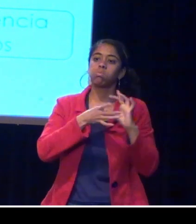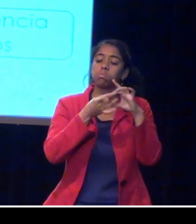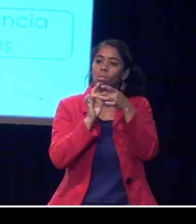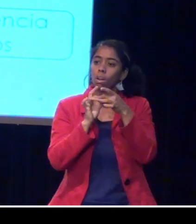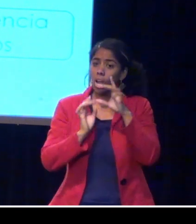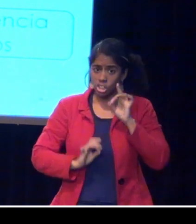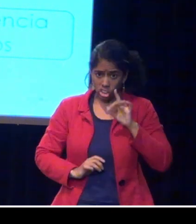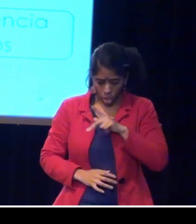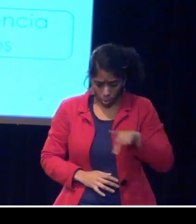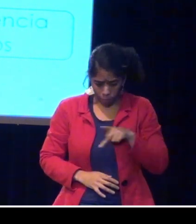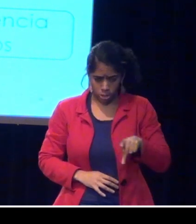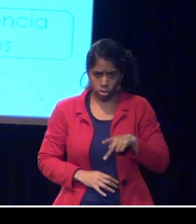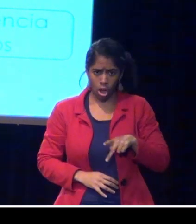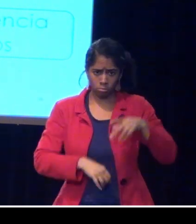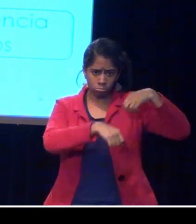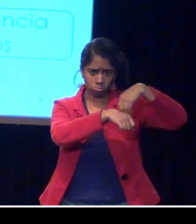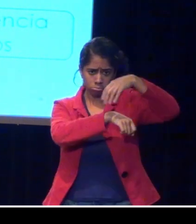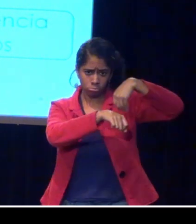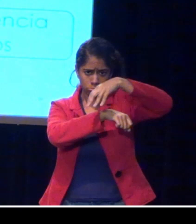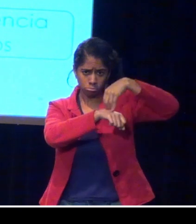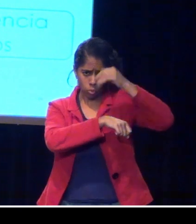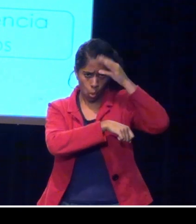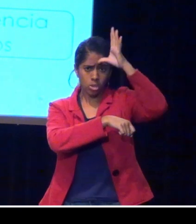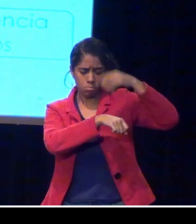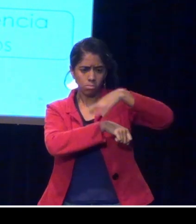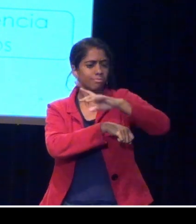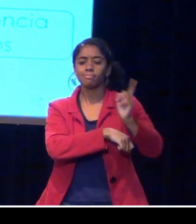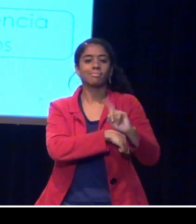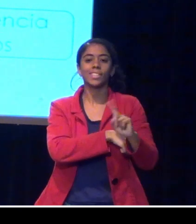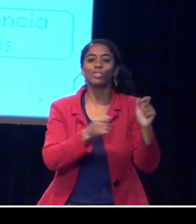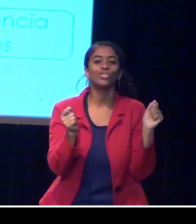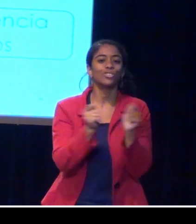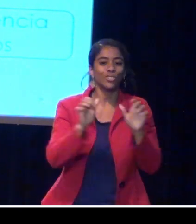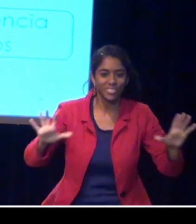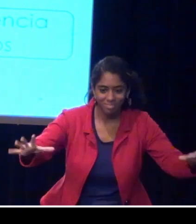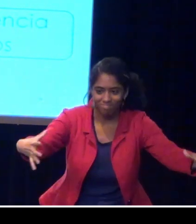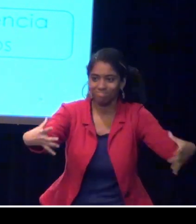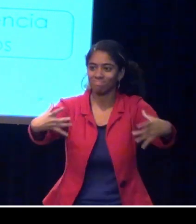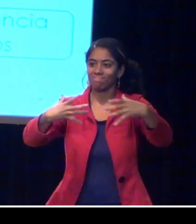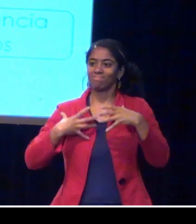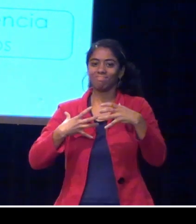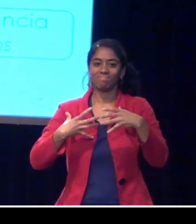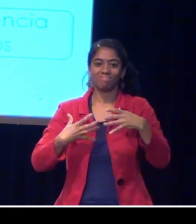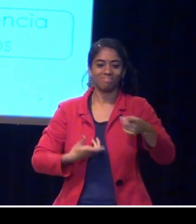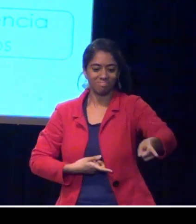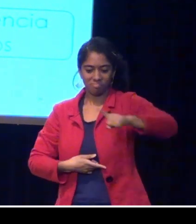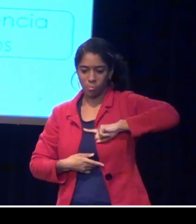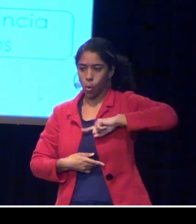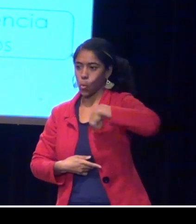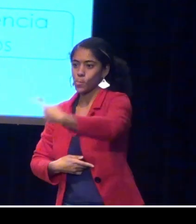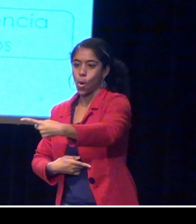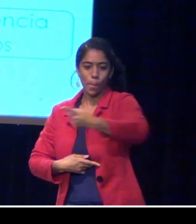agora é de motivador de uma inteligência coletiva, em que nós temos que dialogar